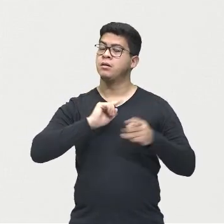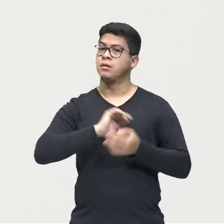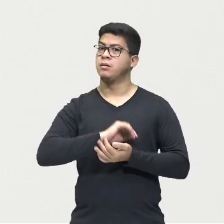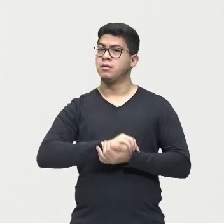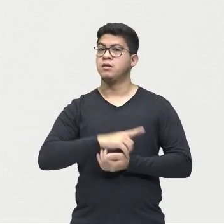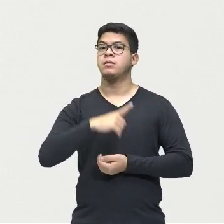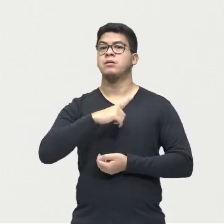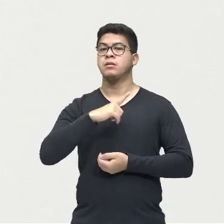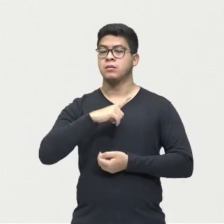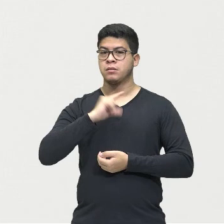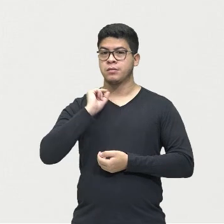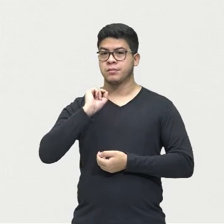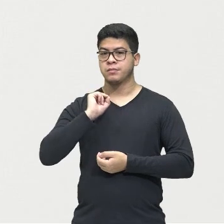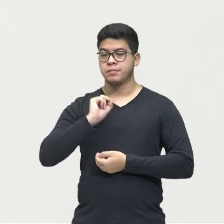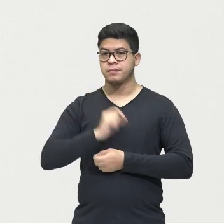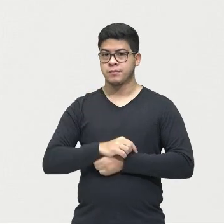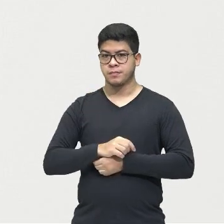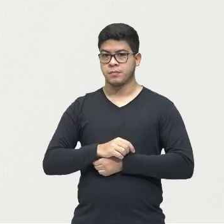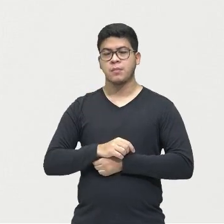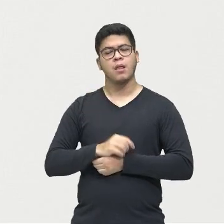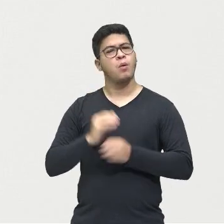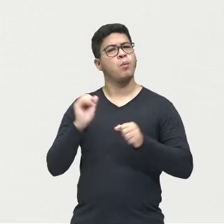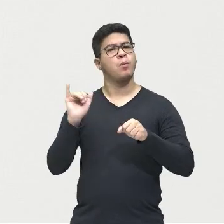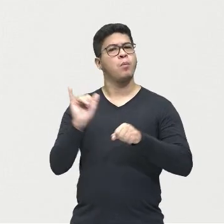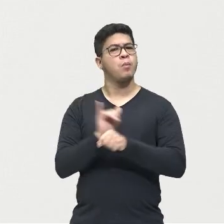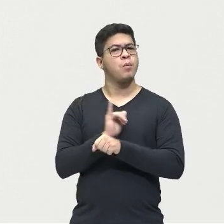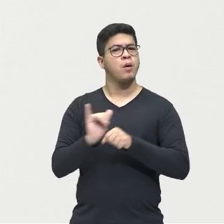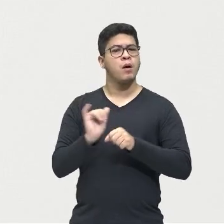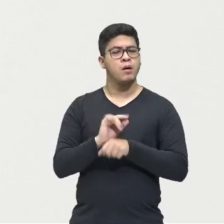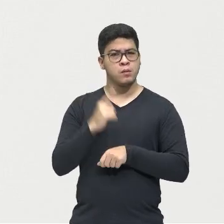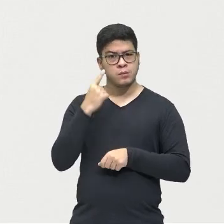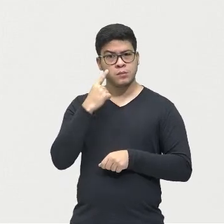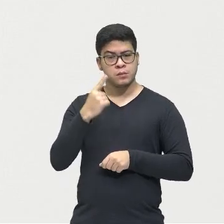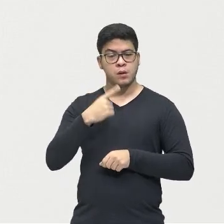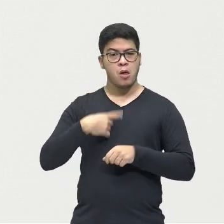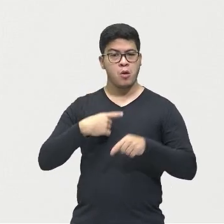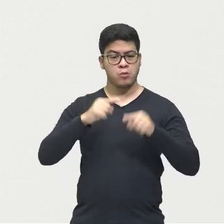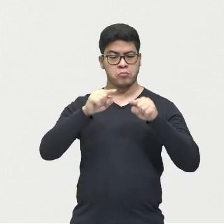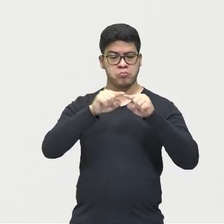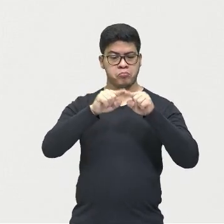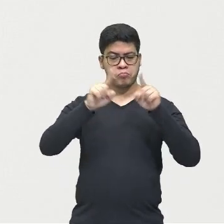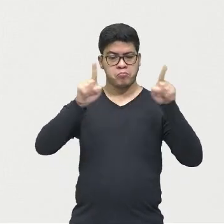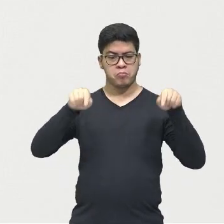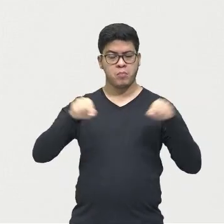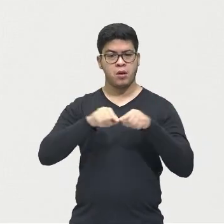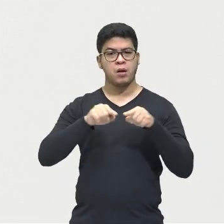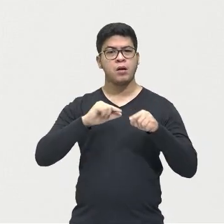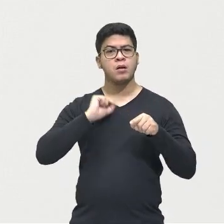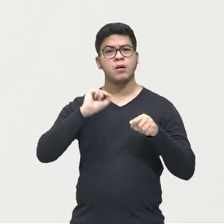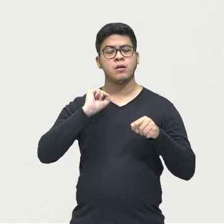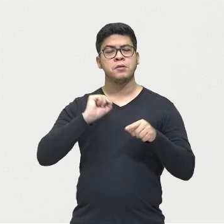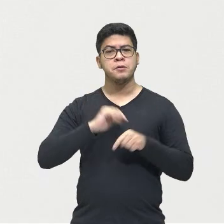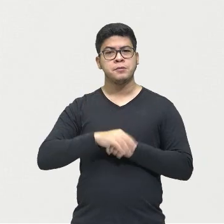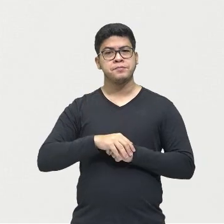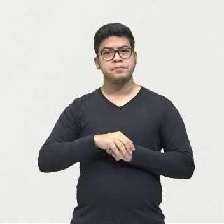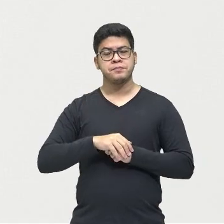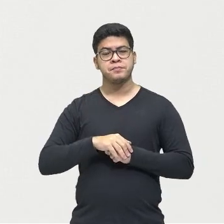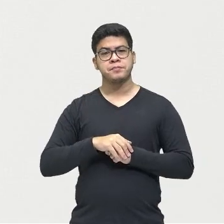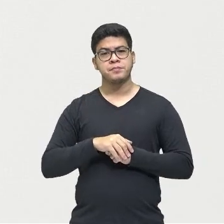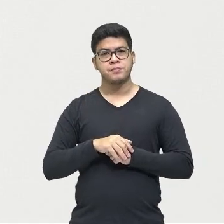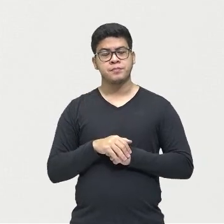nós estamos falando aqui, né? Os trapézios têm pelo menos 2 lados paralelos. Esses trapézios aqui, né, no caso